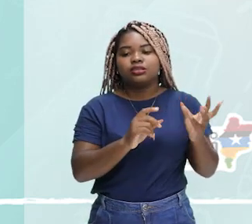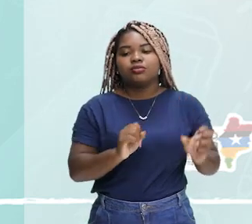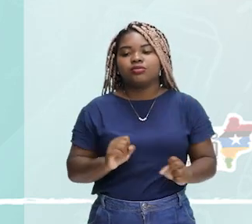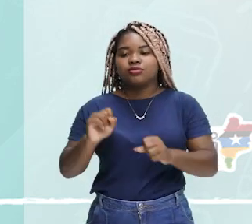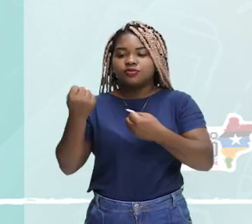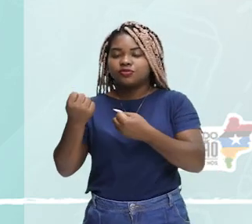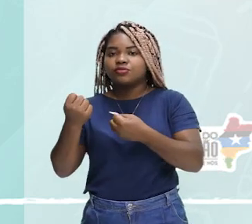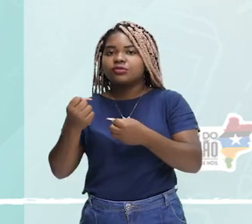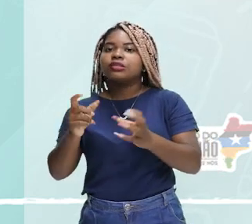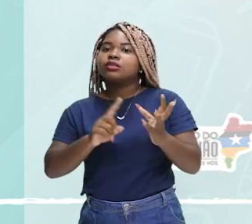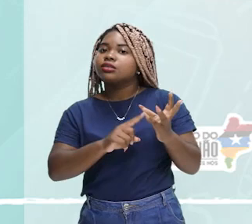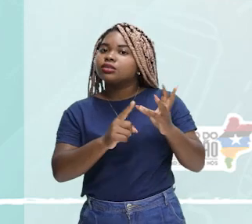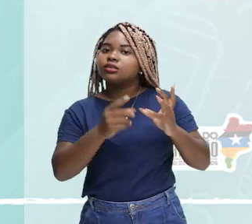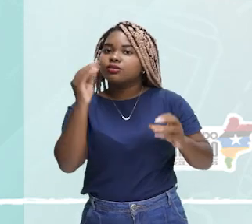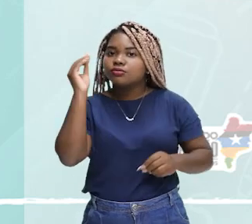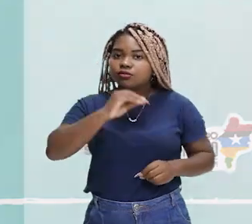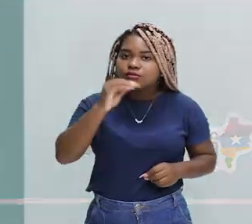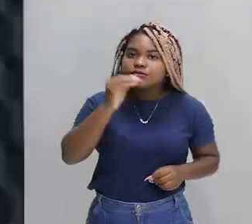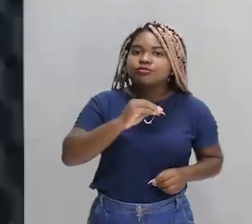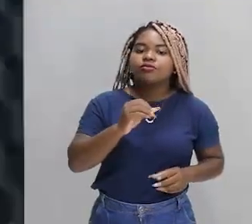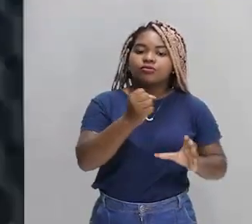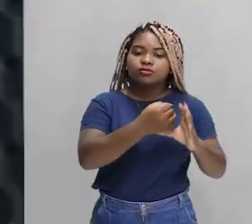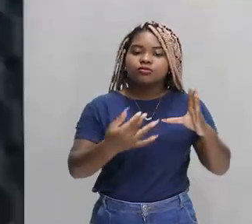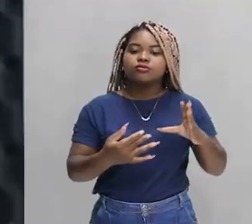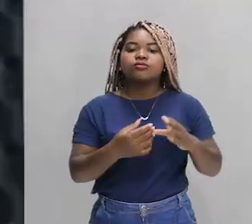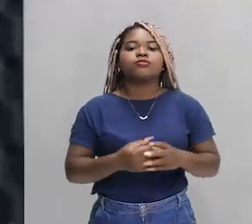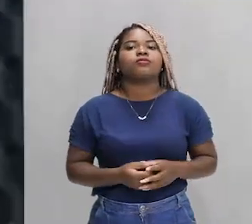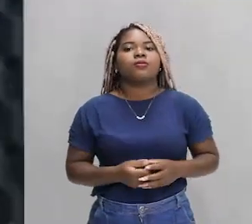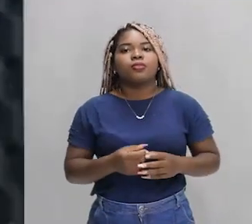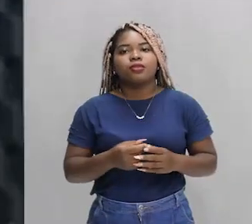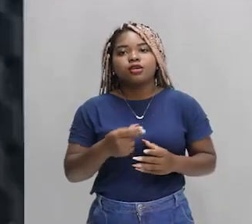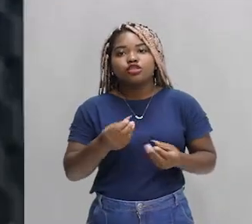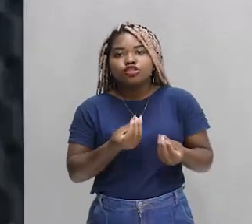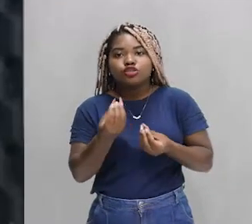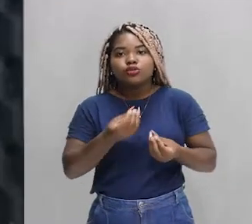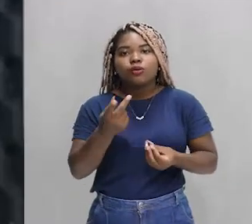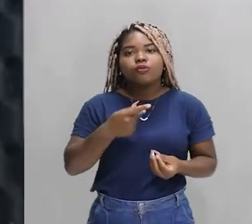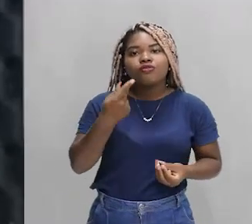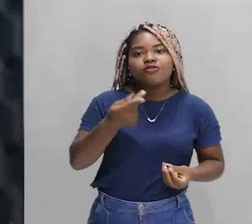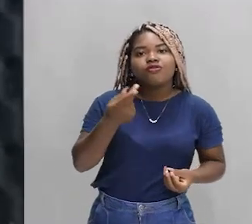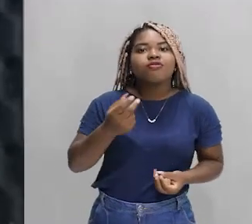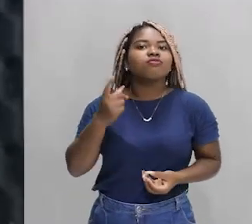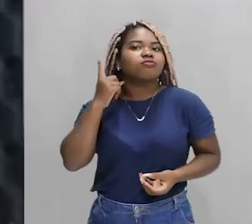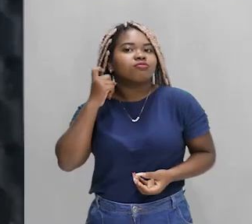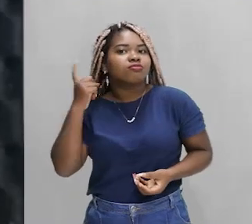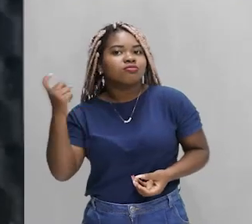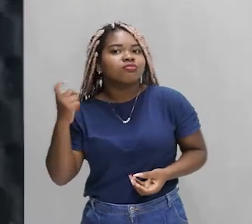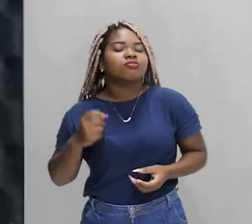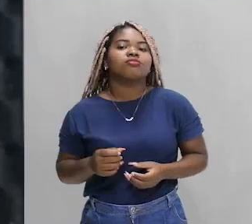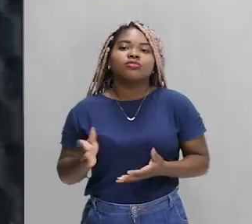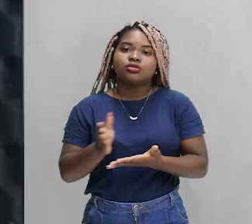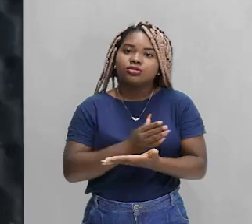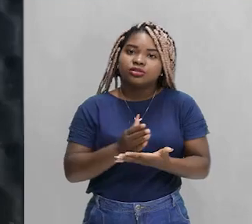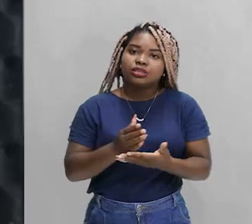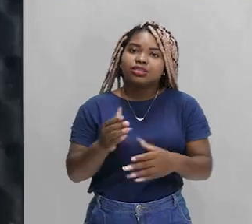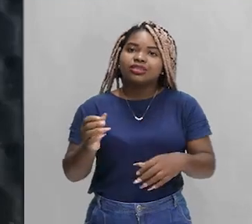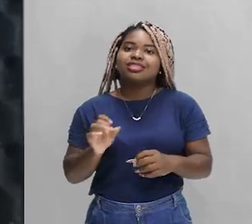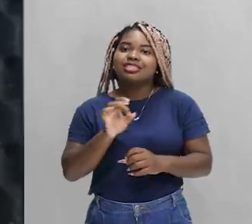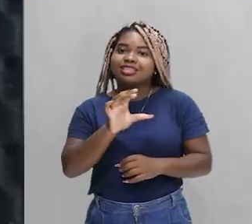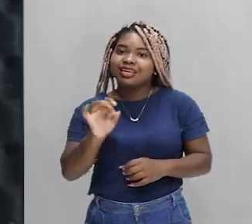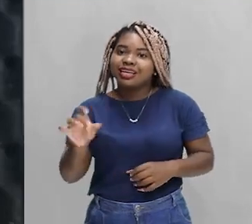que determinam características da pronúncia de cada fonema. Então, os acentos gráficos na língua portuguesa, eles têm essa